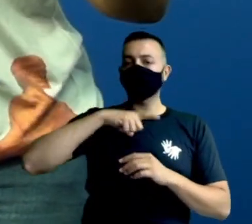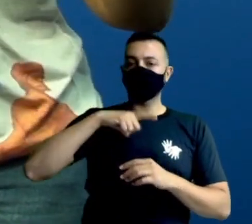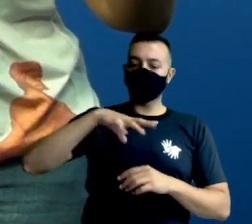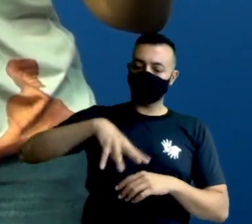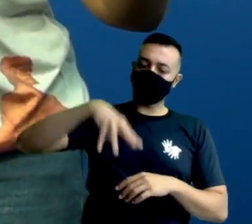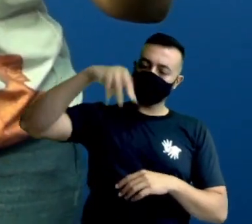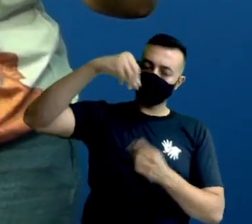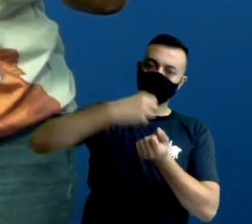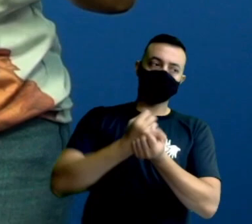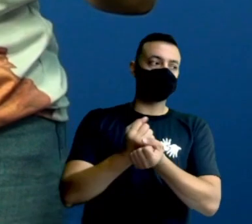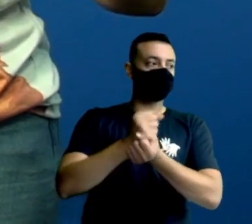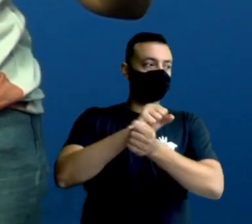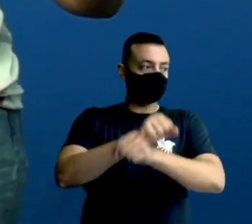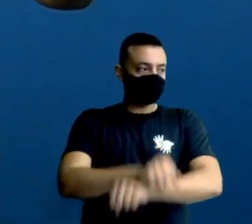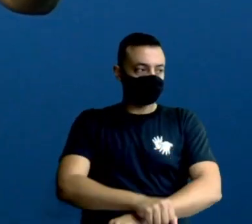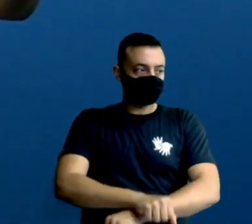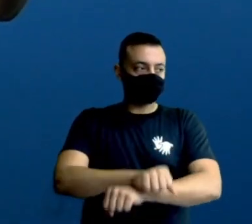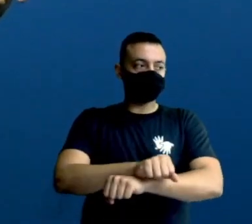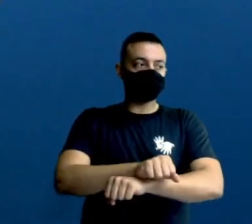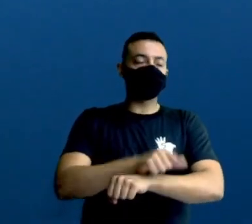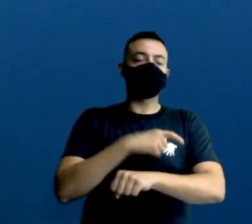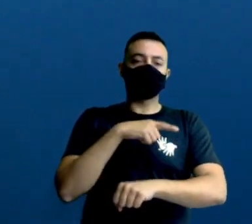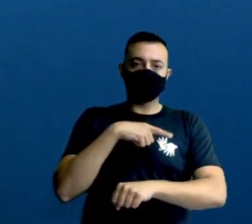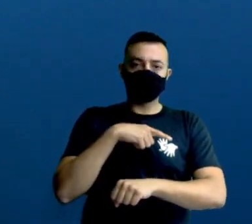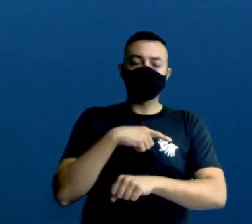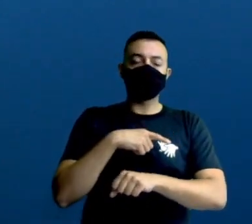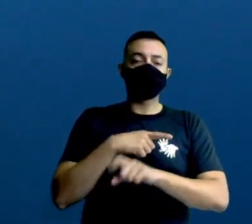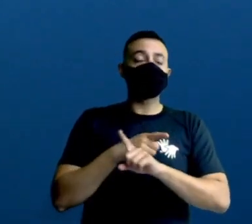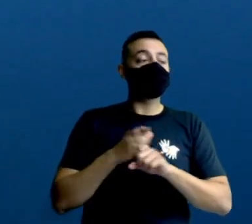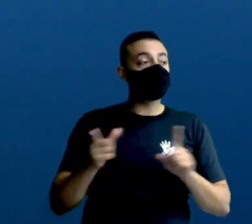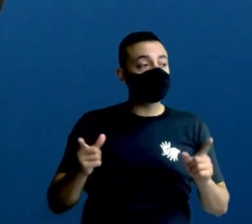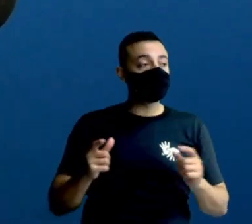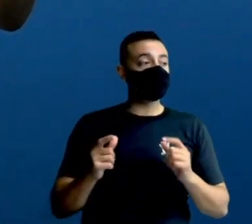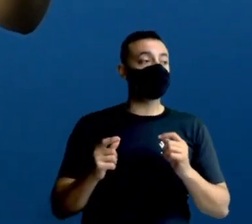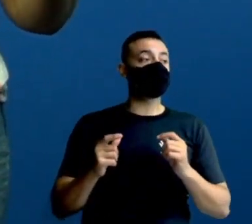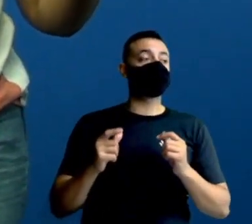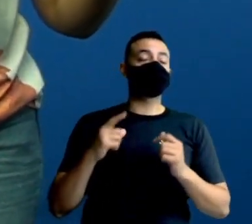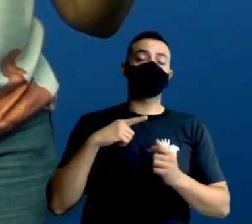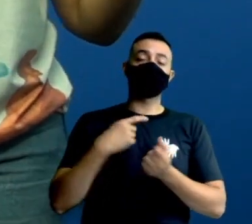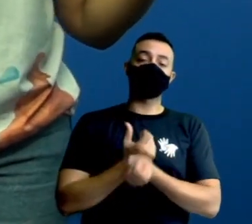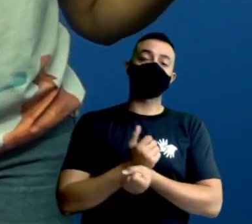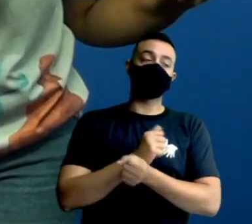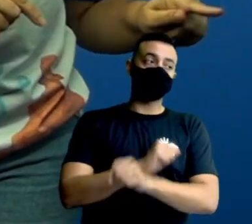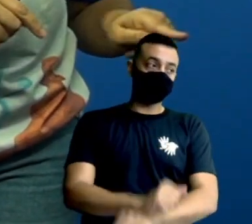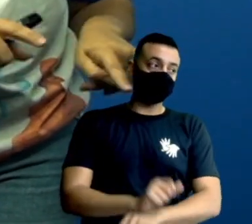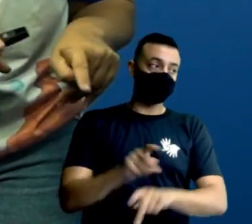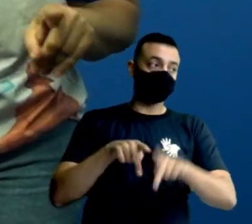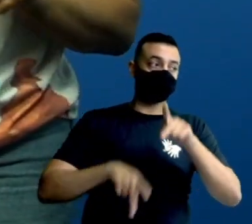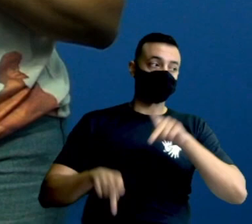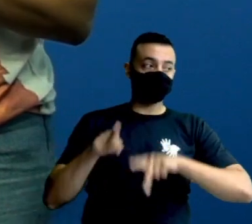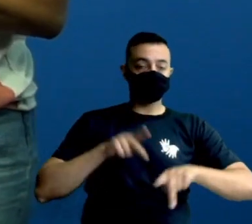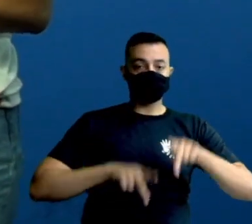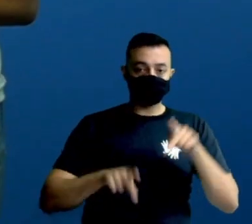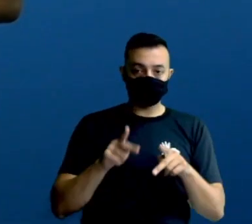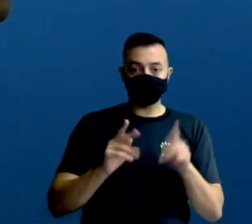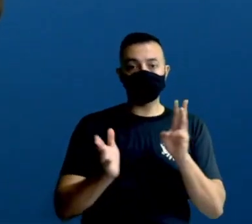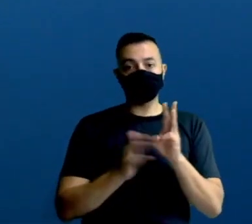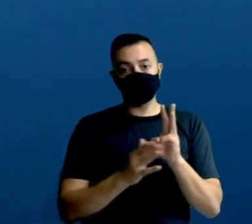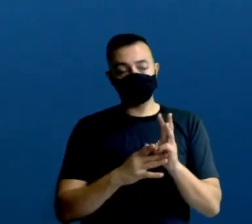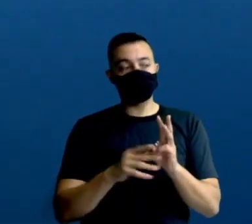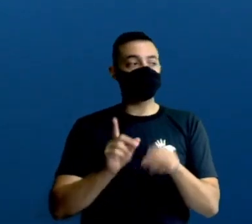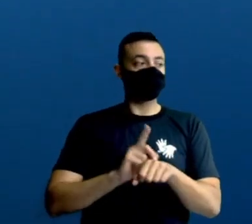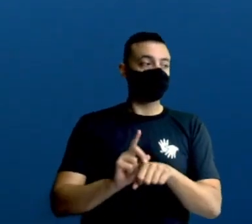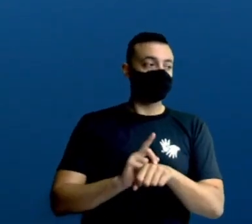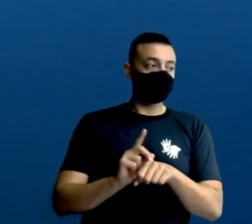pirâmide, tinha os escravos e tal, aquelas pessoas que eram escravizadas? Só que no caso da escravidão do povo indígena e do povo